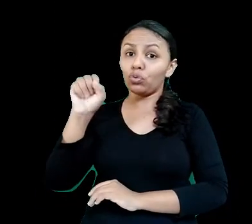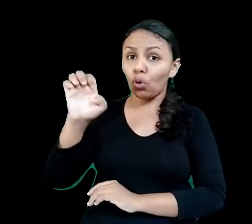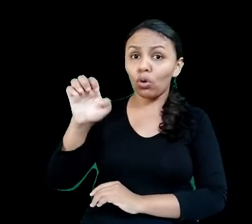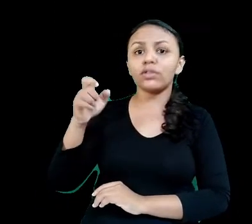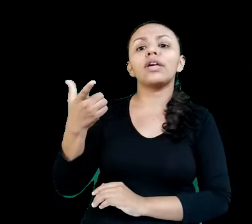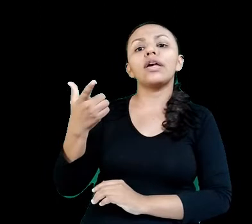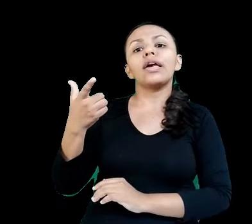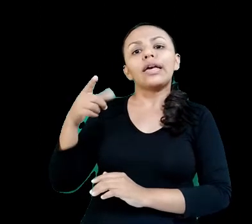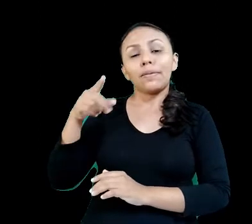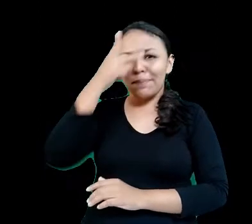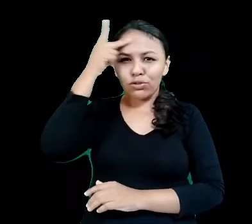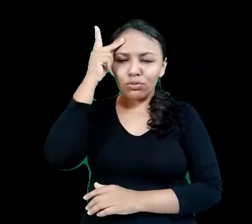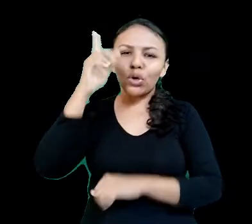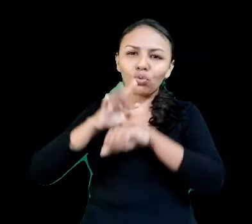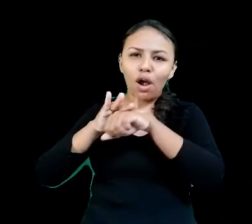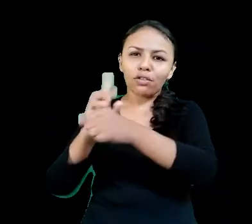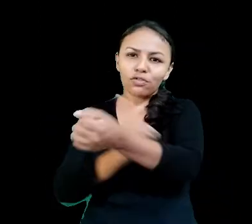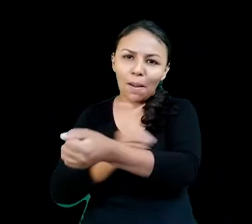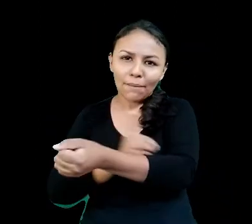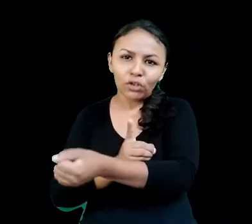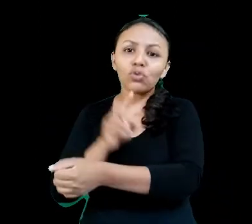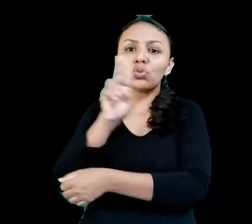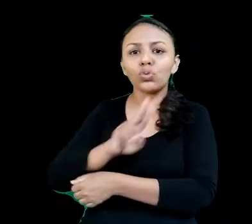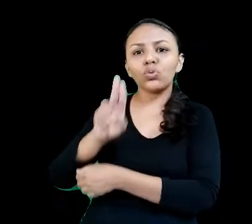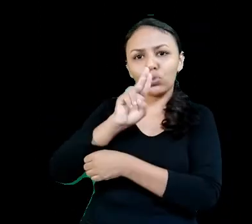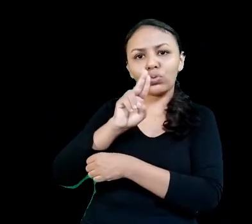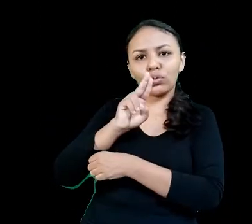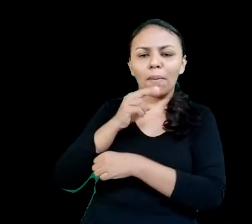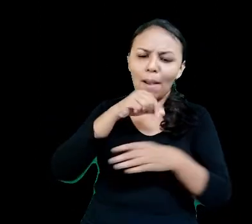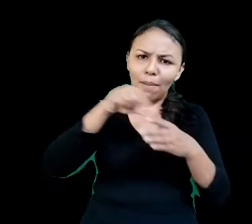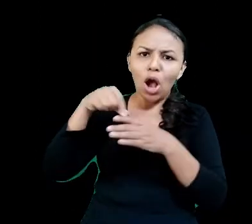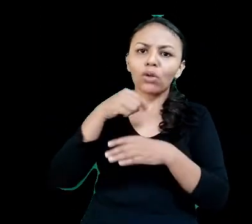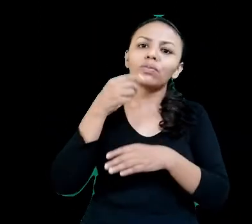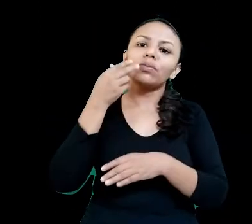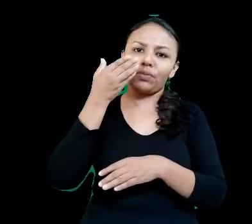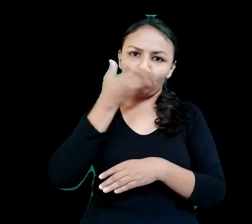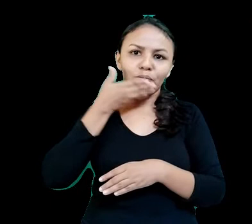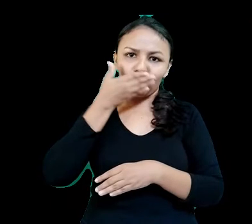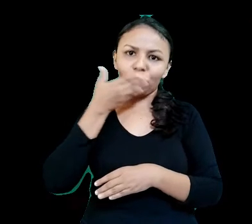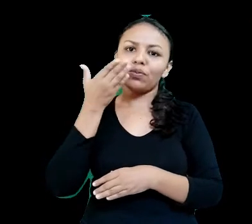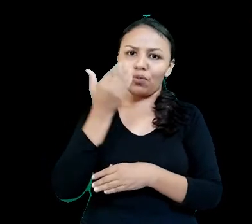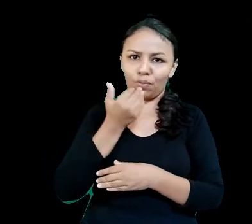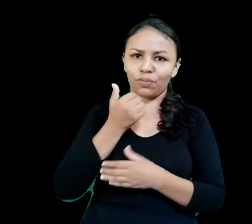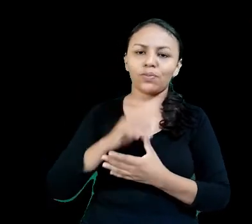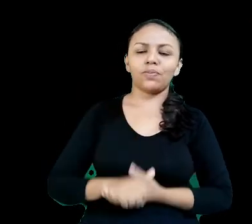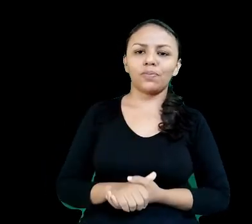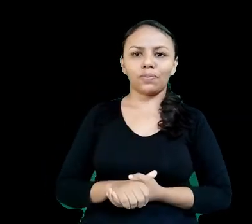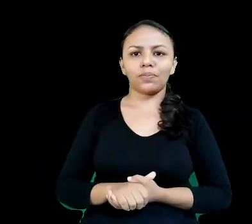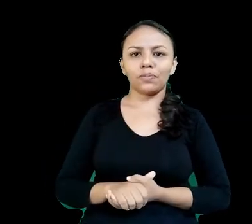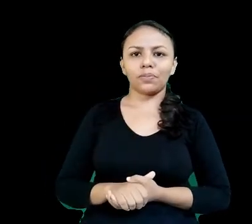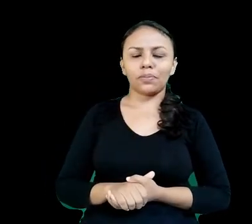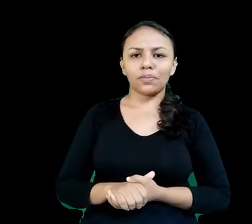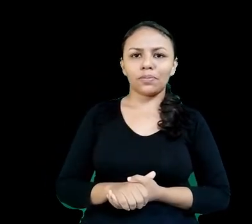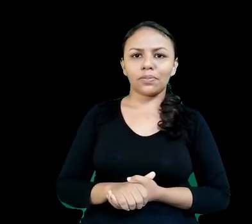por pacientes diabéticos no processo de adoçar as suas preparações. Quando nós